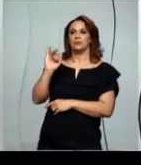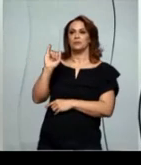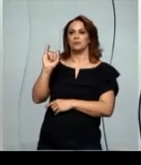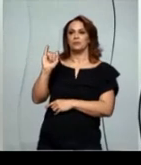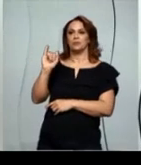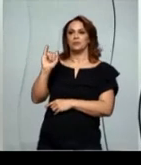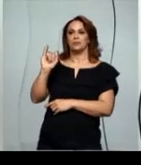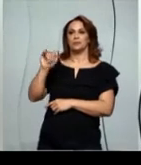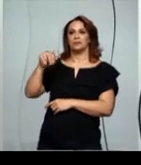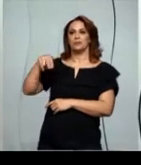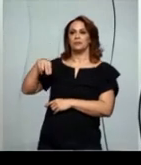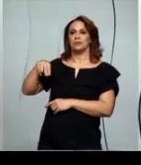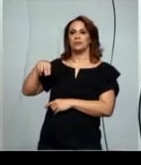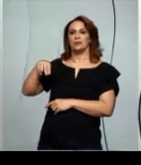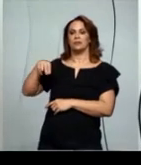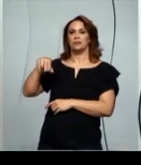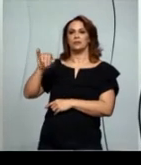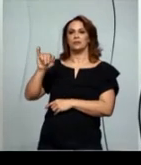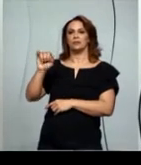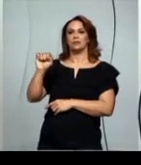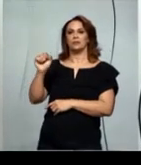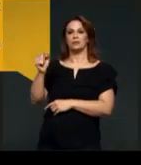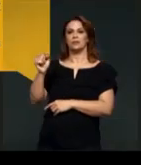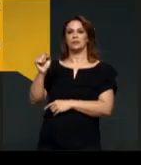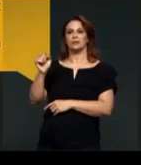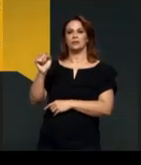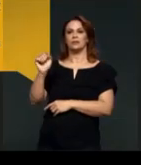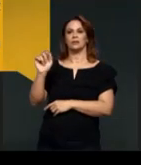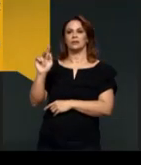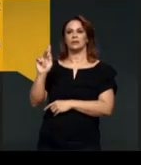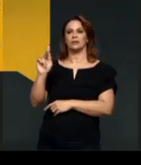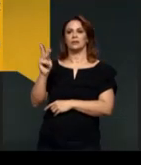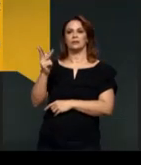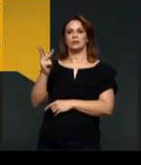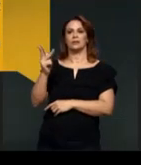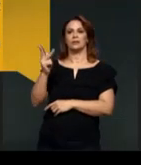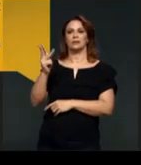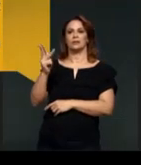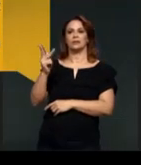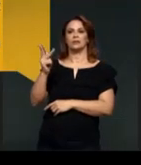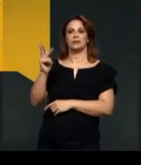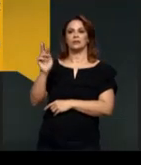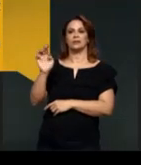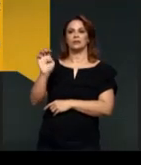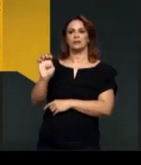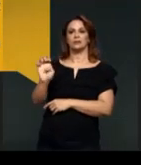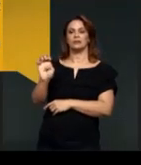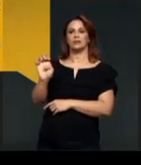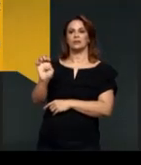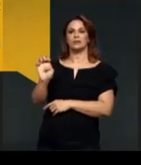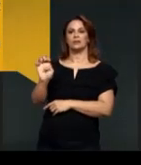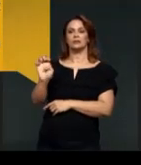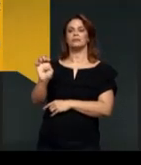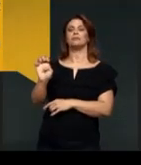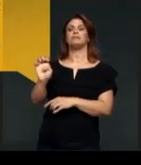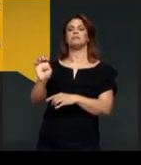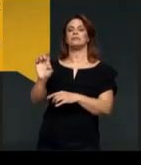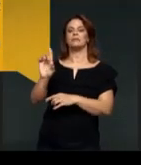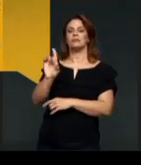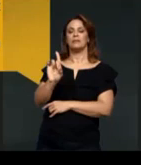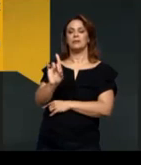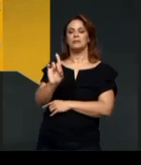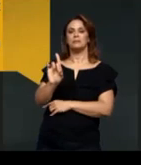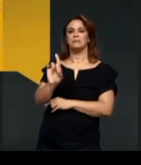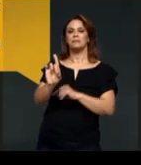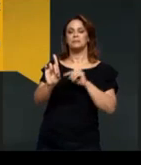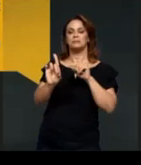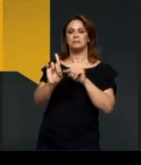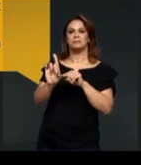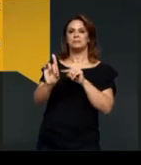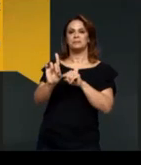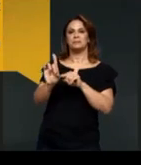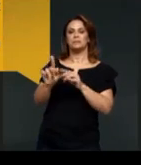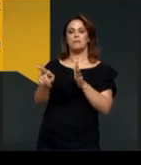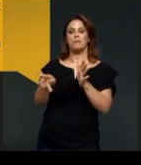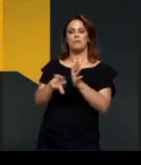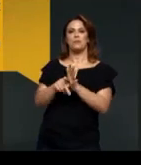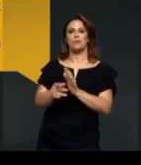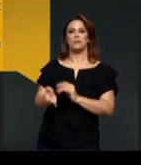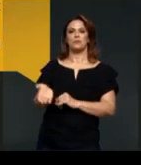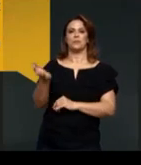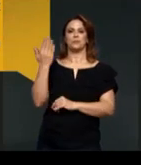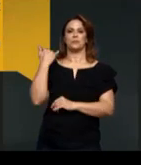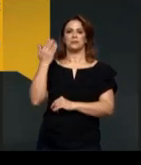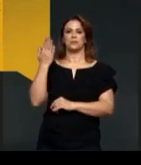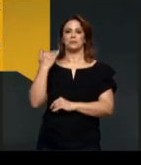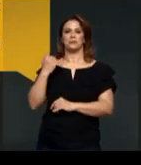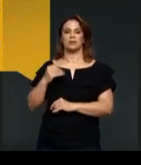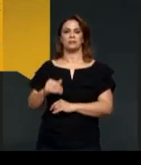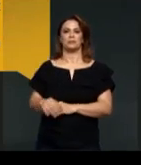acrescento o ed também, porque ele é um verbo regular, passado, afirmativo. Letra C. When I was a child. Quando eu